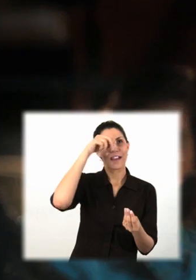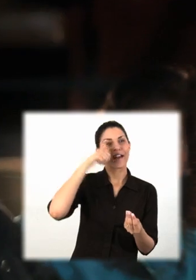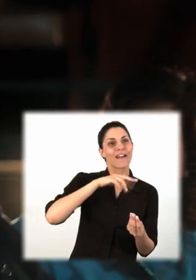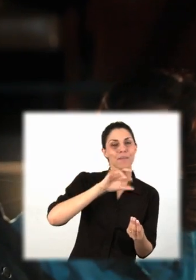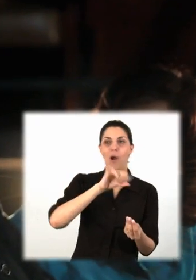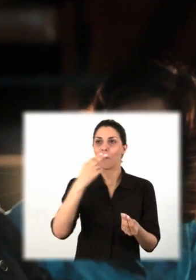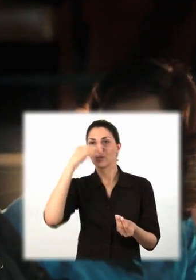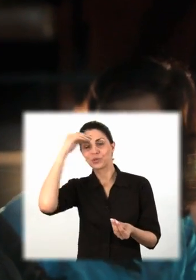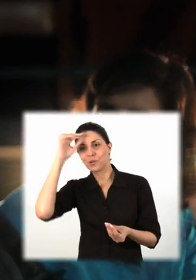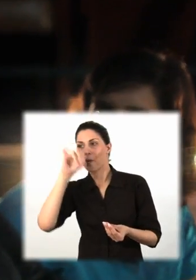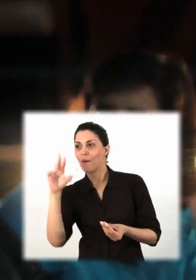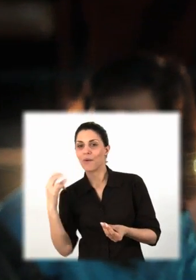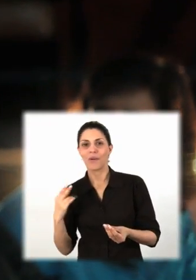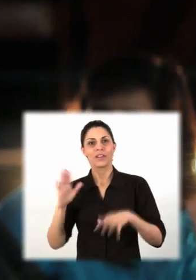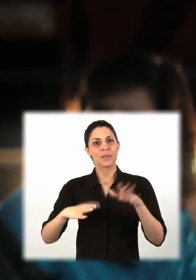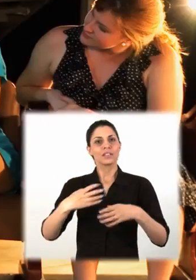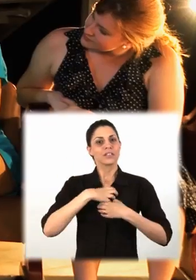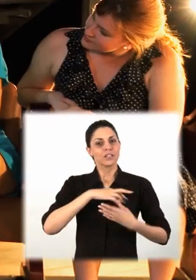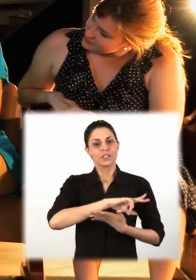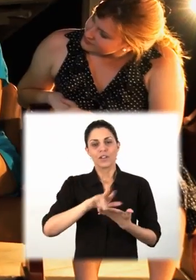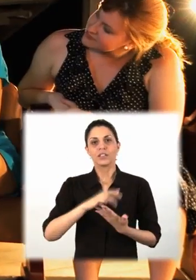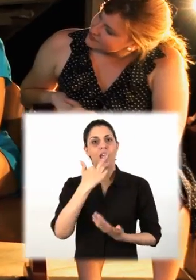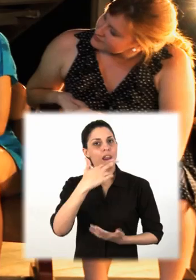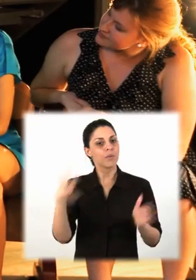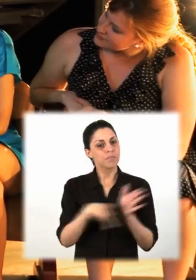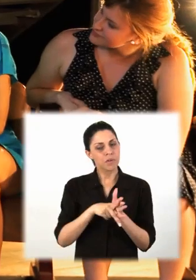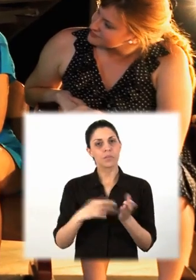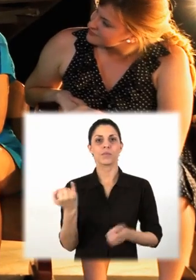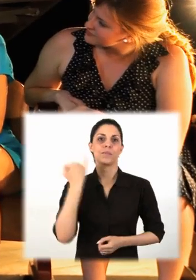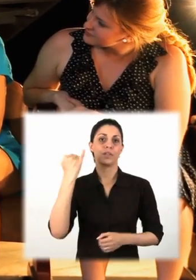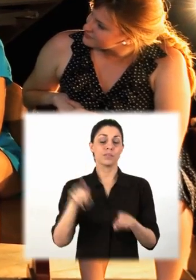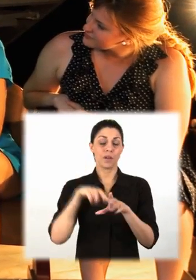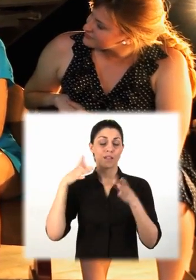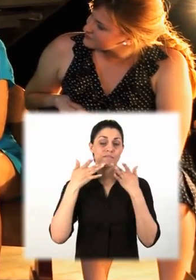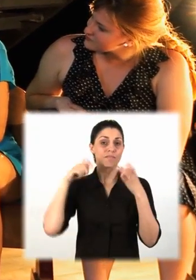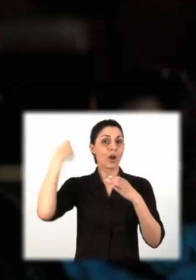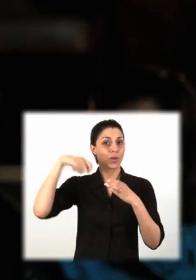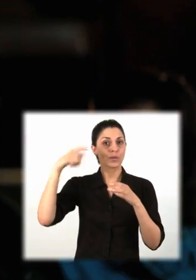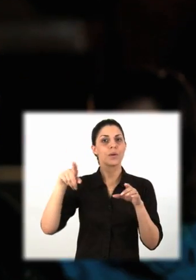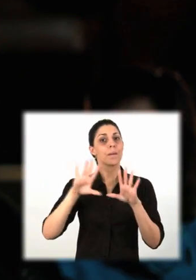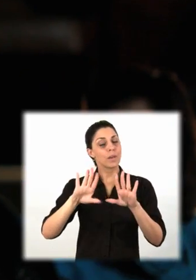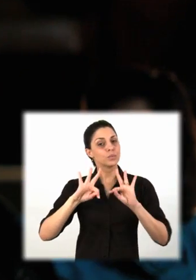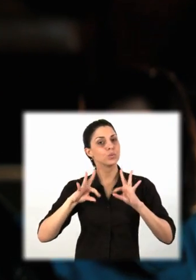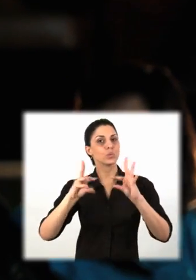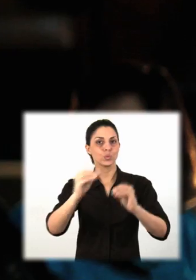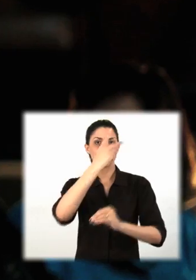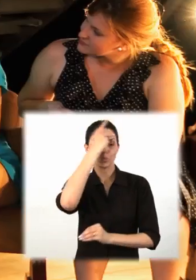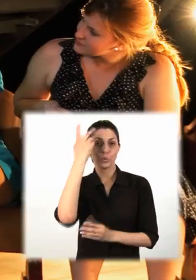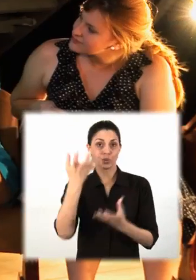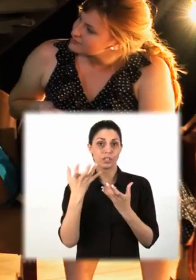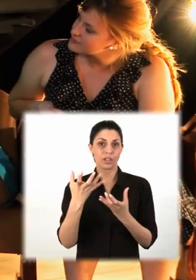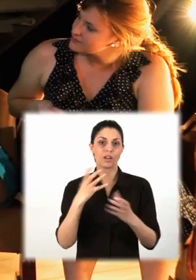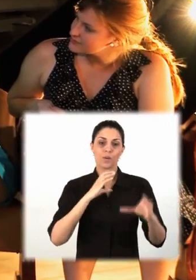as possibilidades de interpretação da nossa própria língua, né? Isso é muito importante não só para os atores, mas para